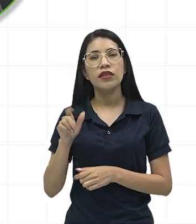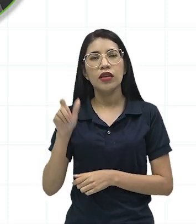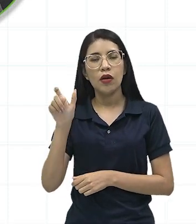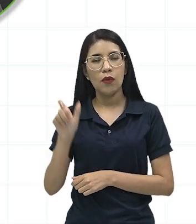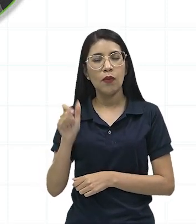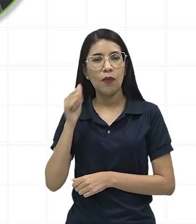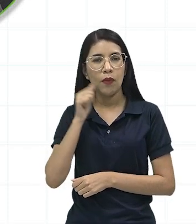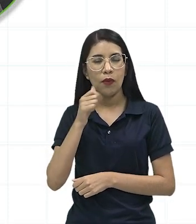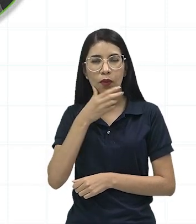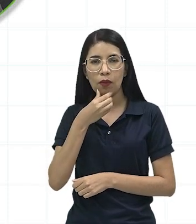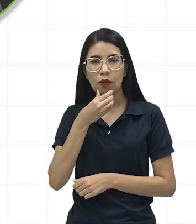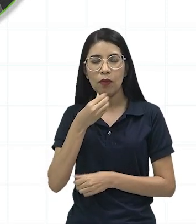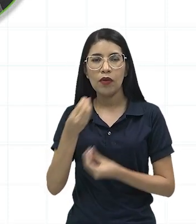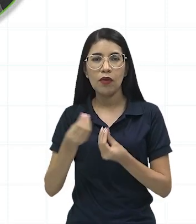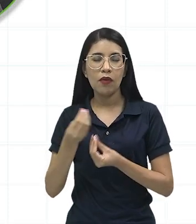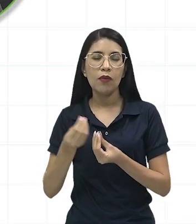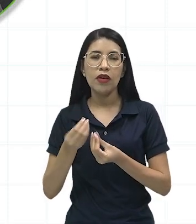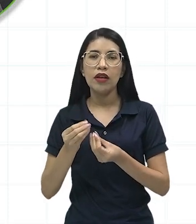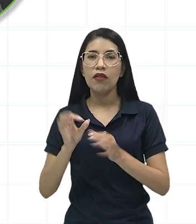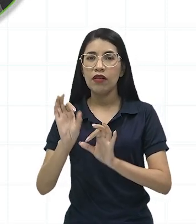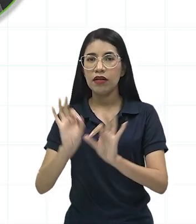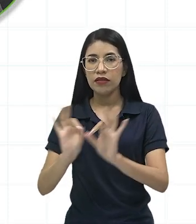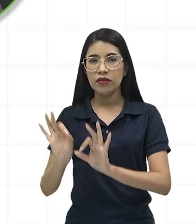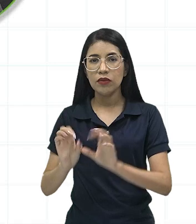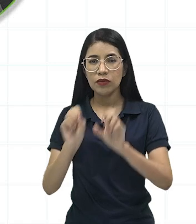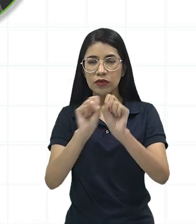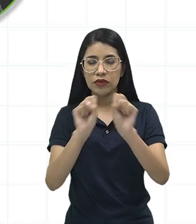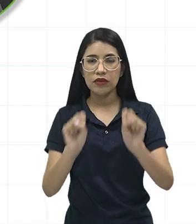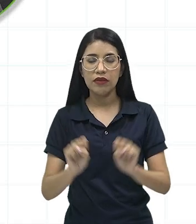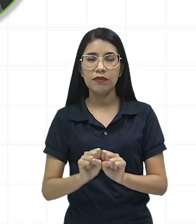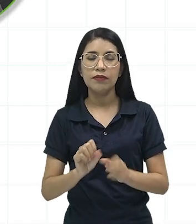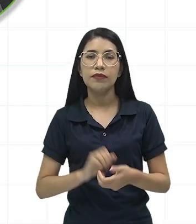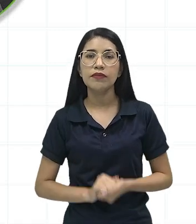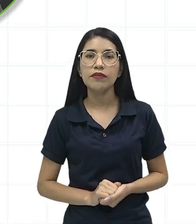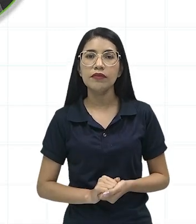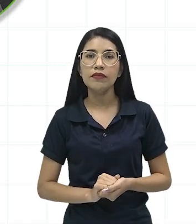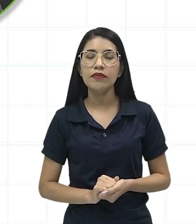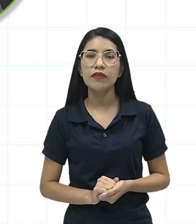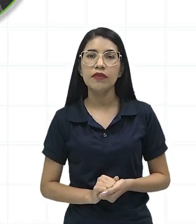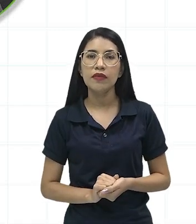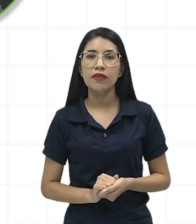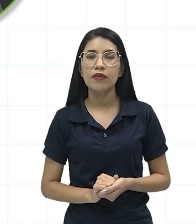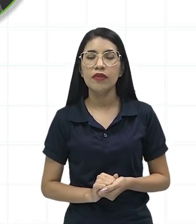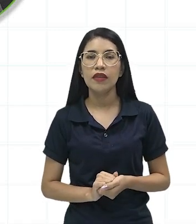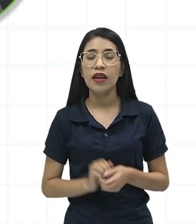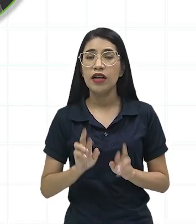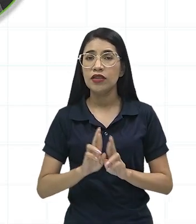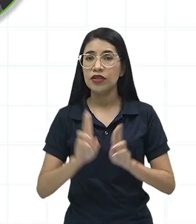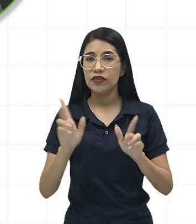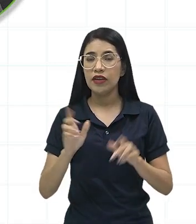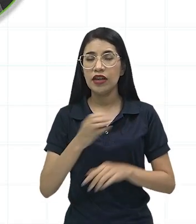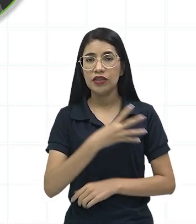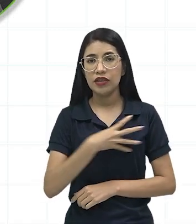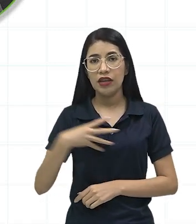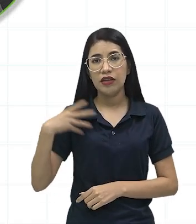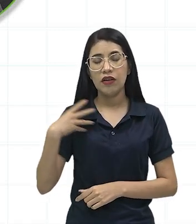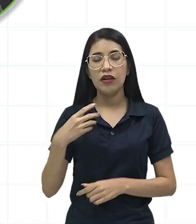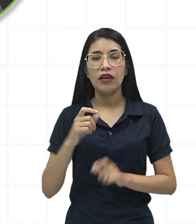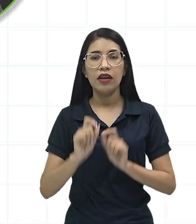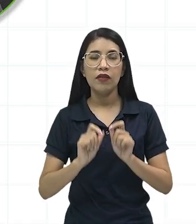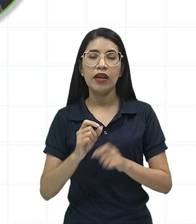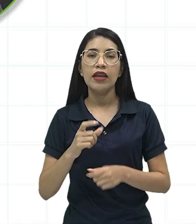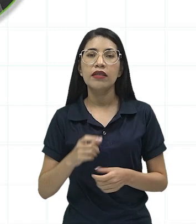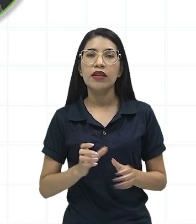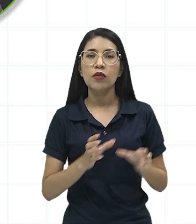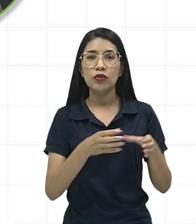né? E como é que funcionava esse sistema? Esse sistema mais complexo, que é o de Aristóteles, né, consiste em denominar